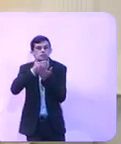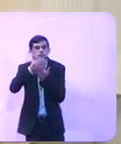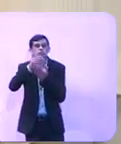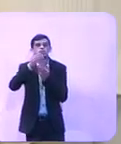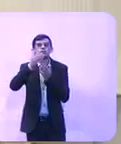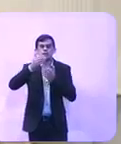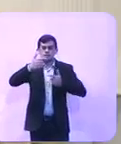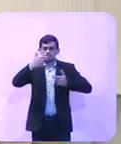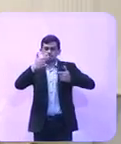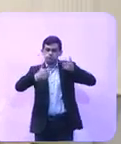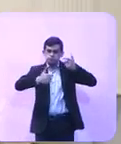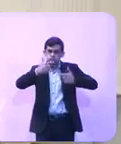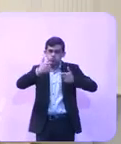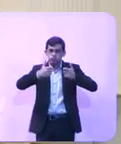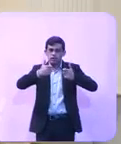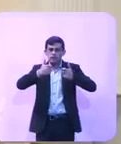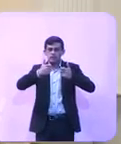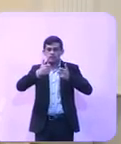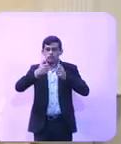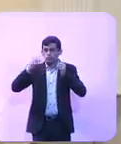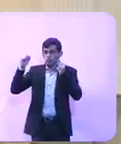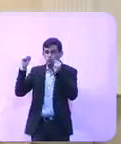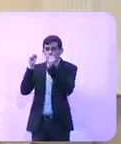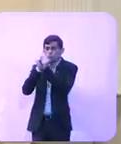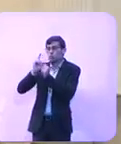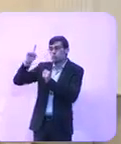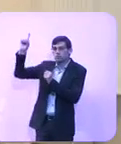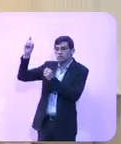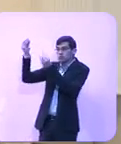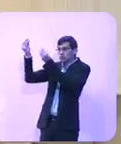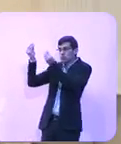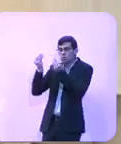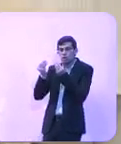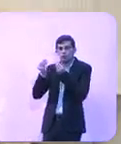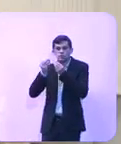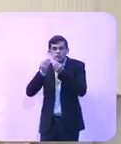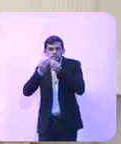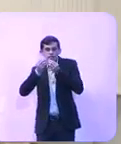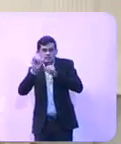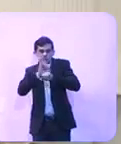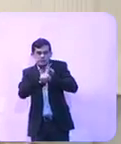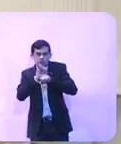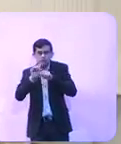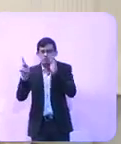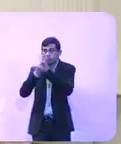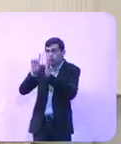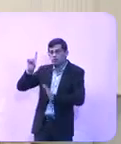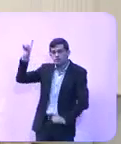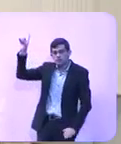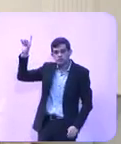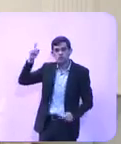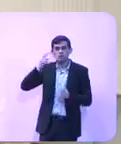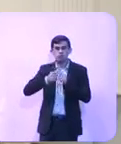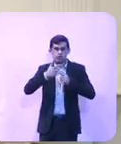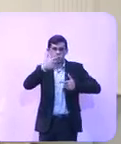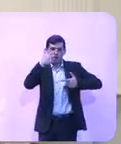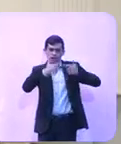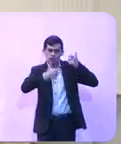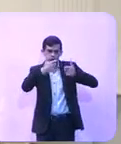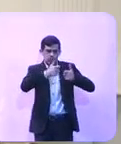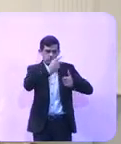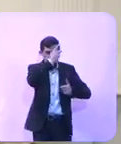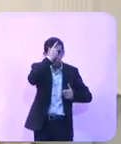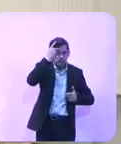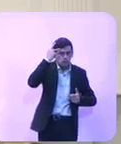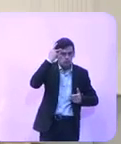entrar nessa batalha com armas espirituais. Porque a nossa luta não é contra a